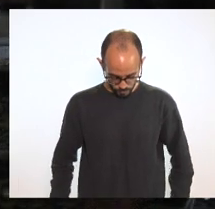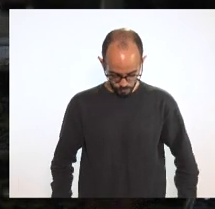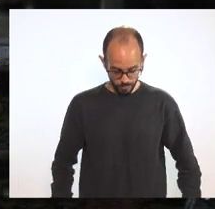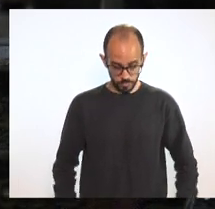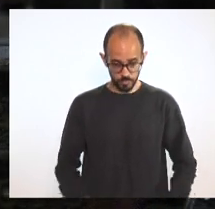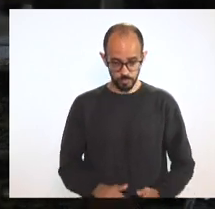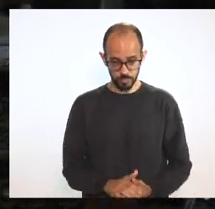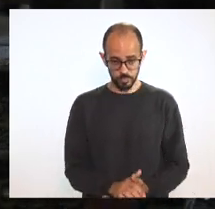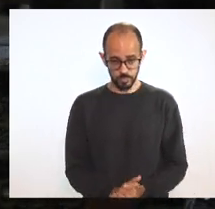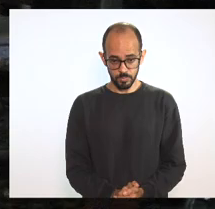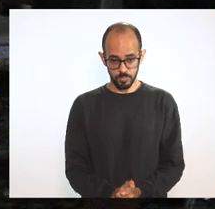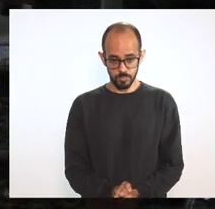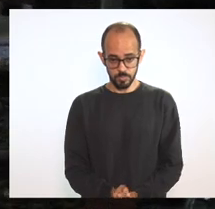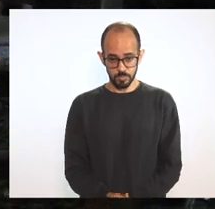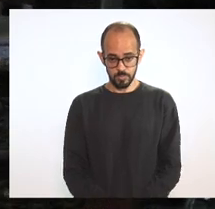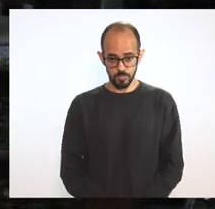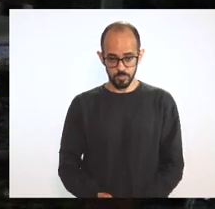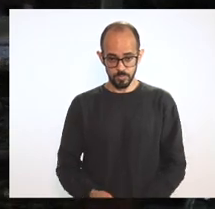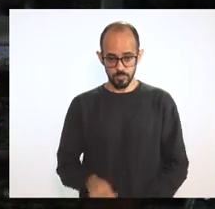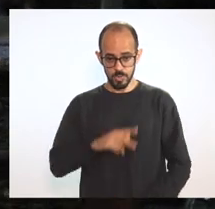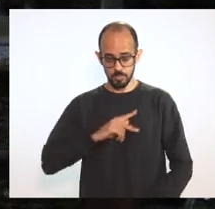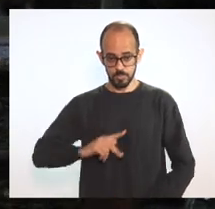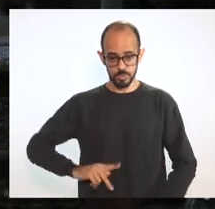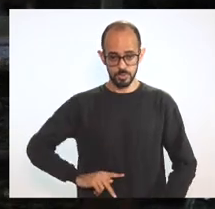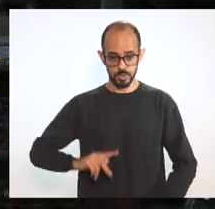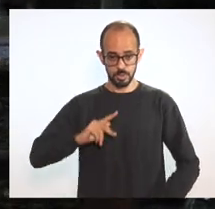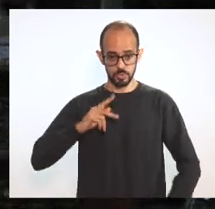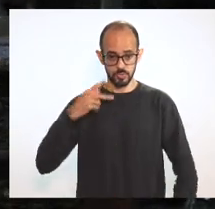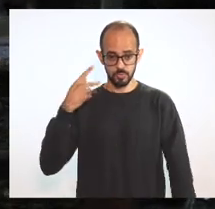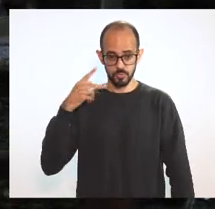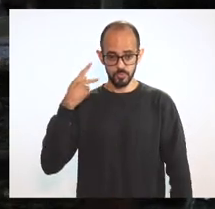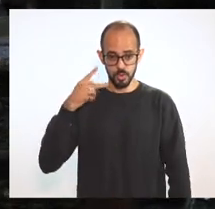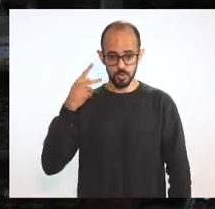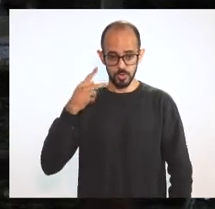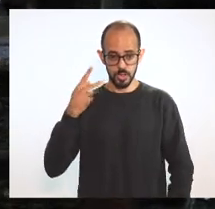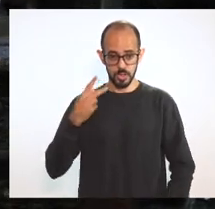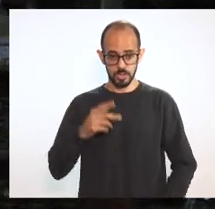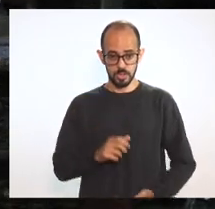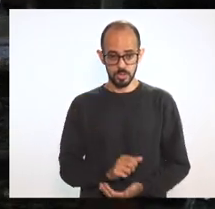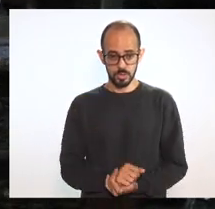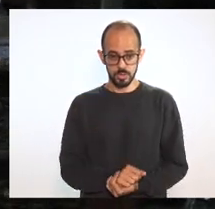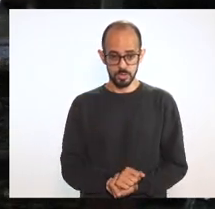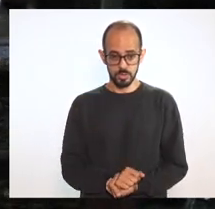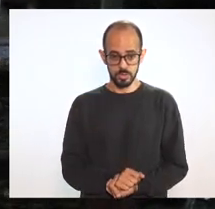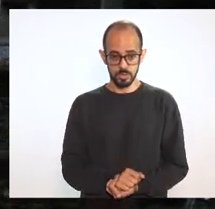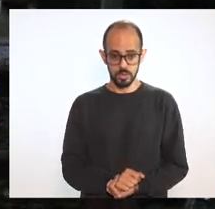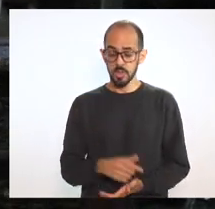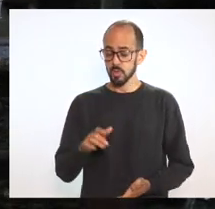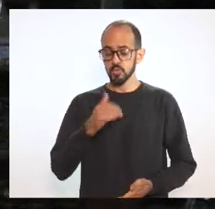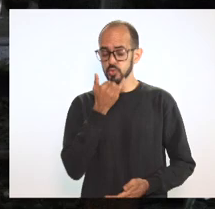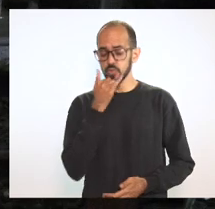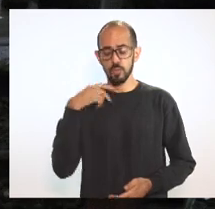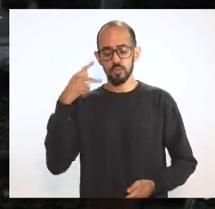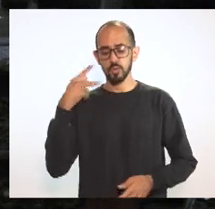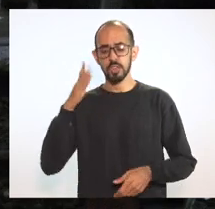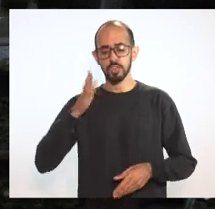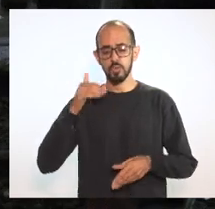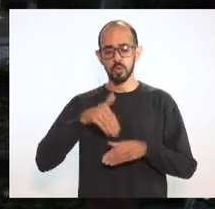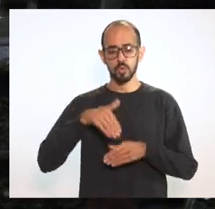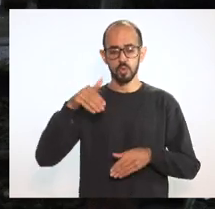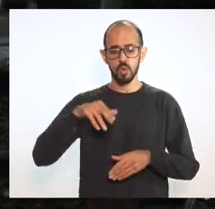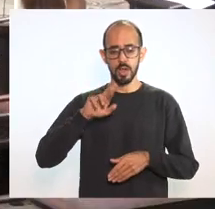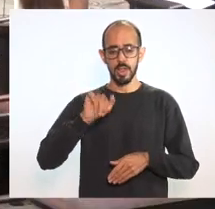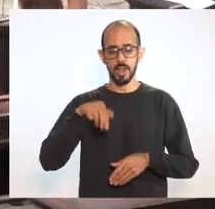Presidência designa o deputado Valdec Carneiro para emitir perdão, Valdec é autor. Deputada Renata, pela Comissão de Defesa do